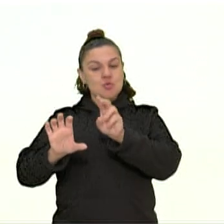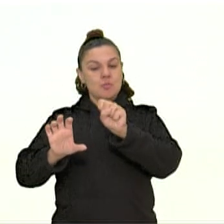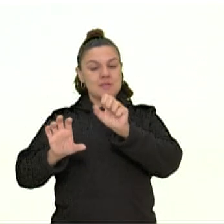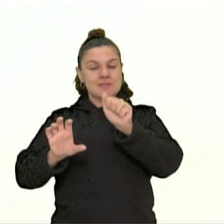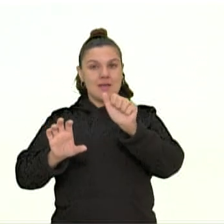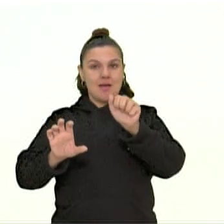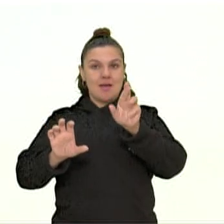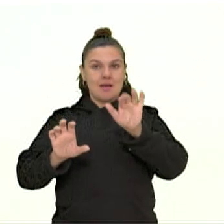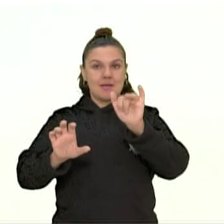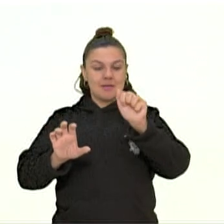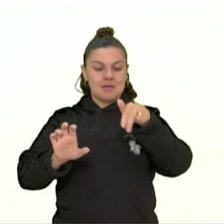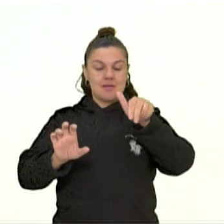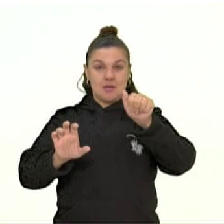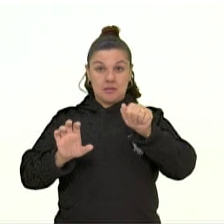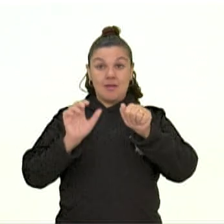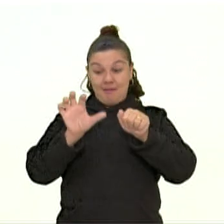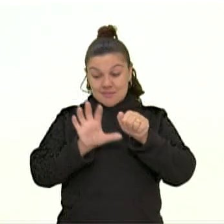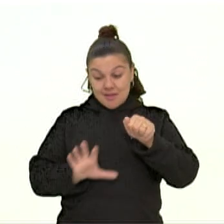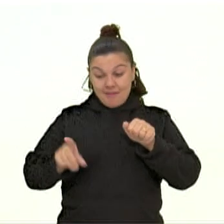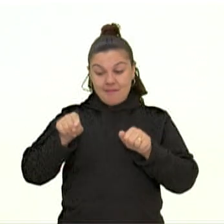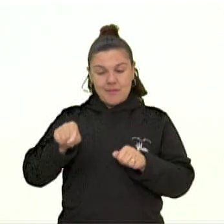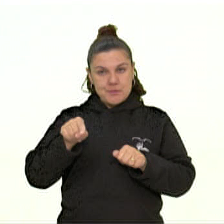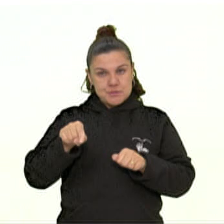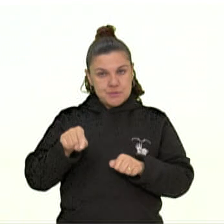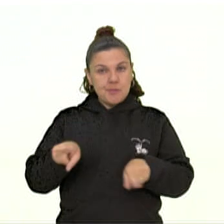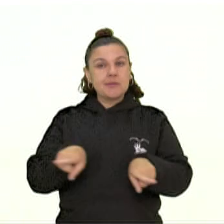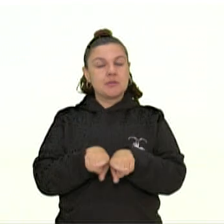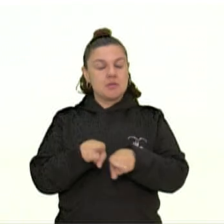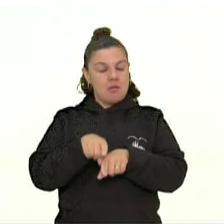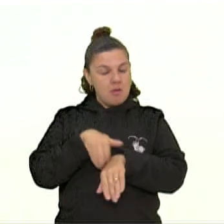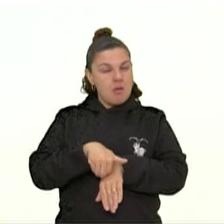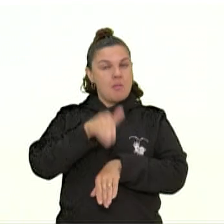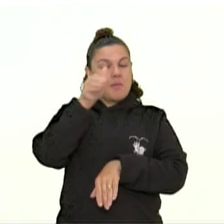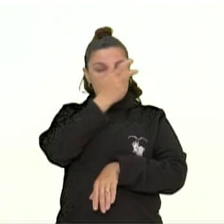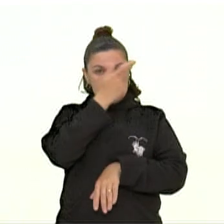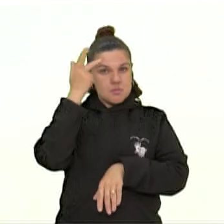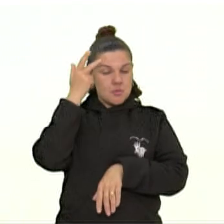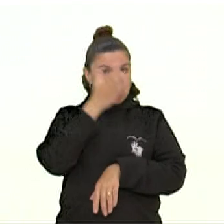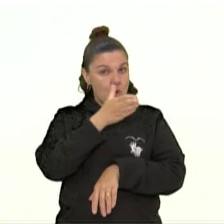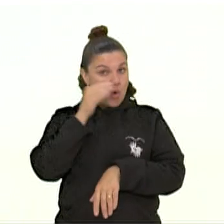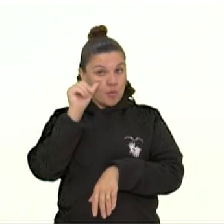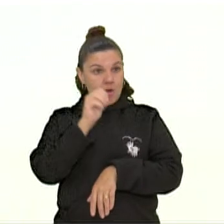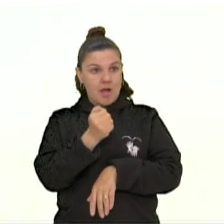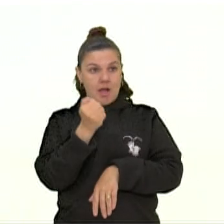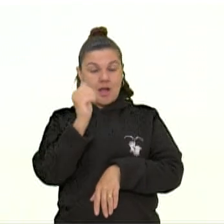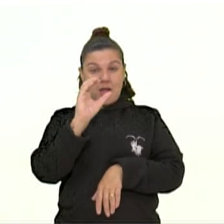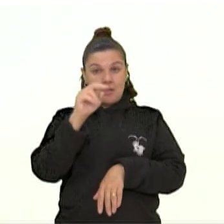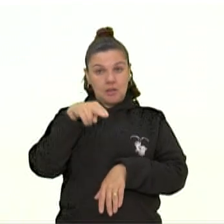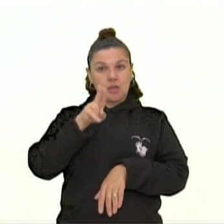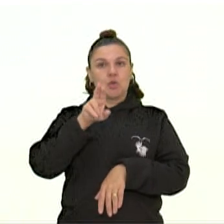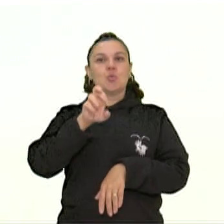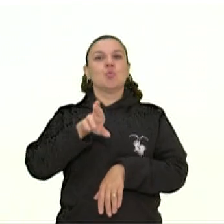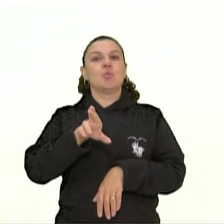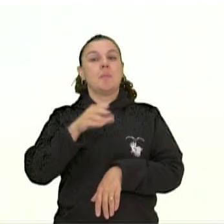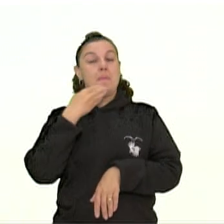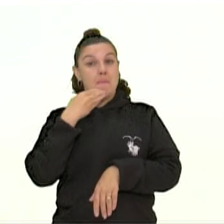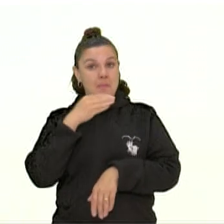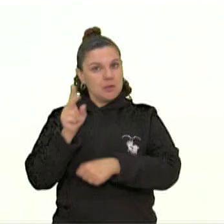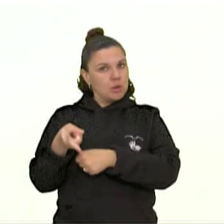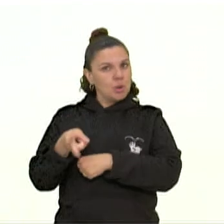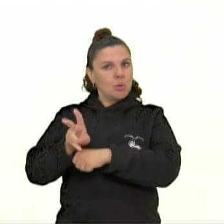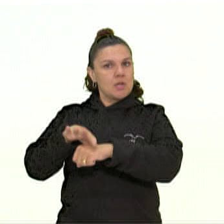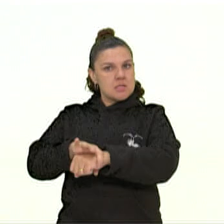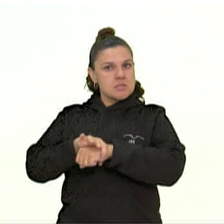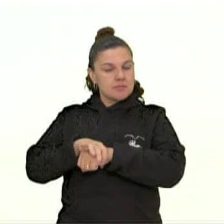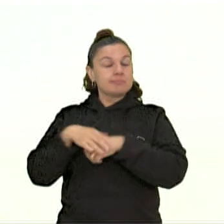2016, a região ainda continua a acomodar a maior parcela de pessoas de interesse da Acnur no mundo. Então o continente